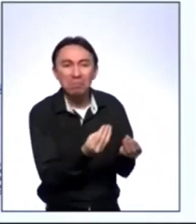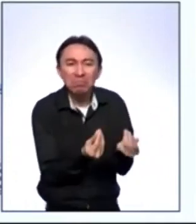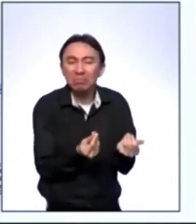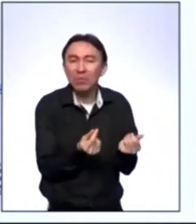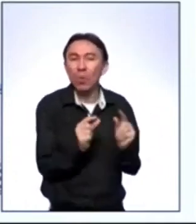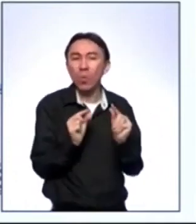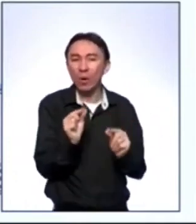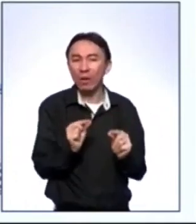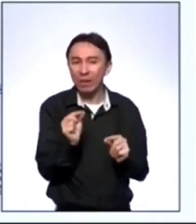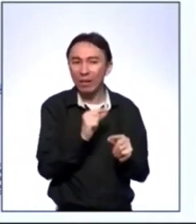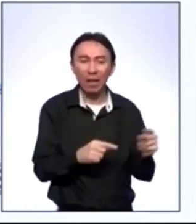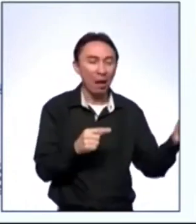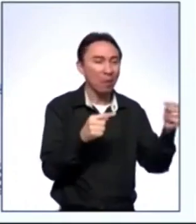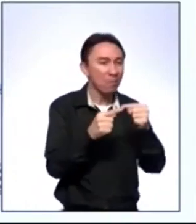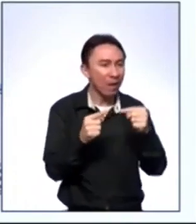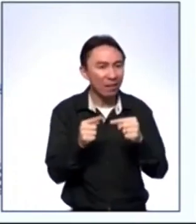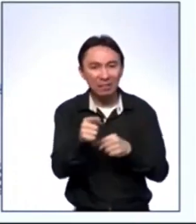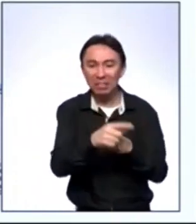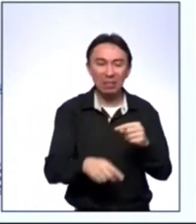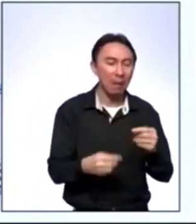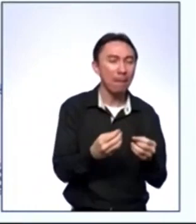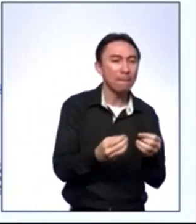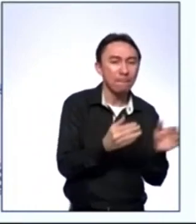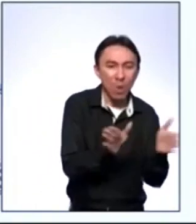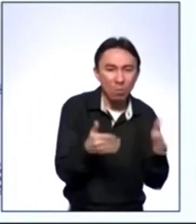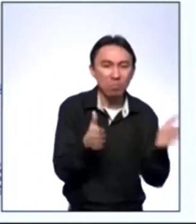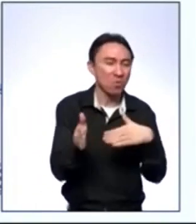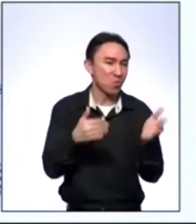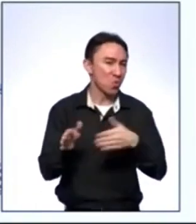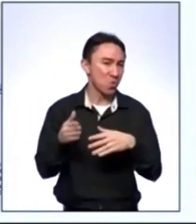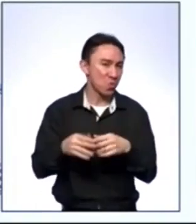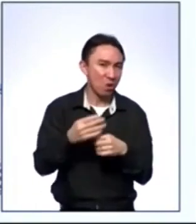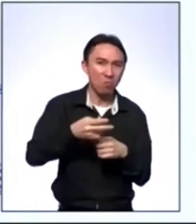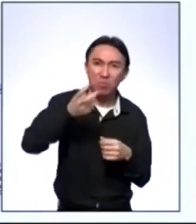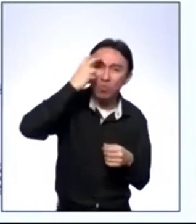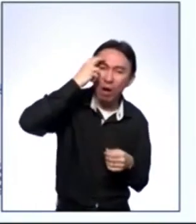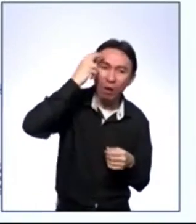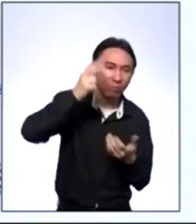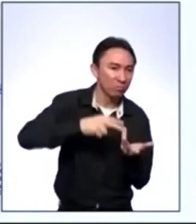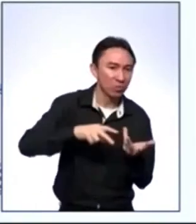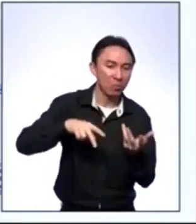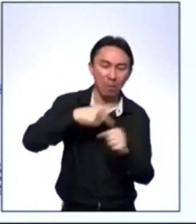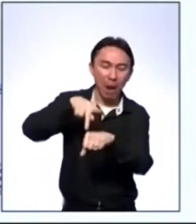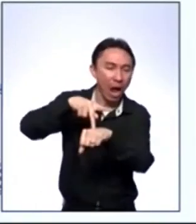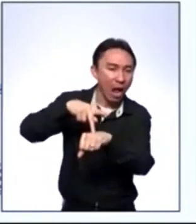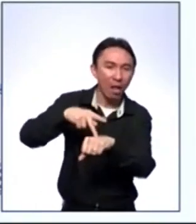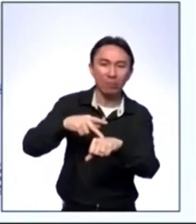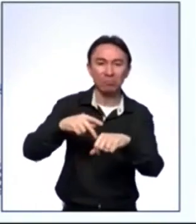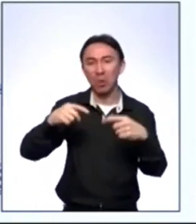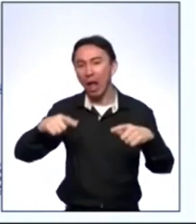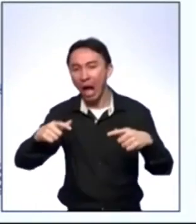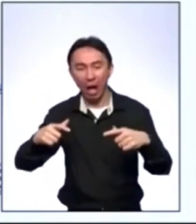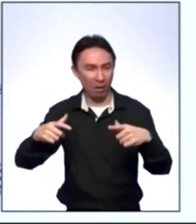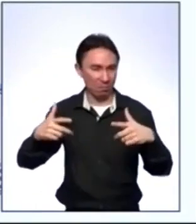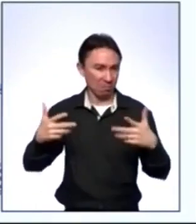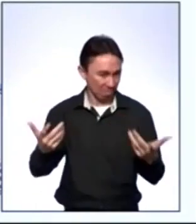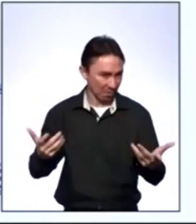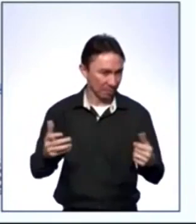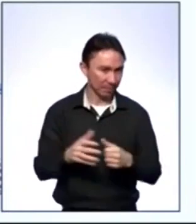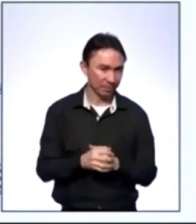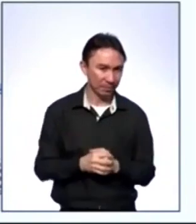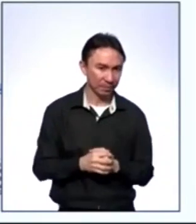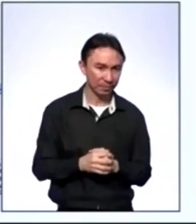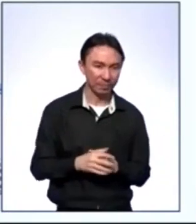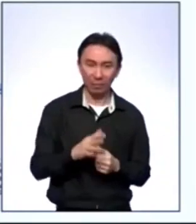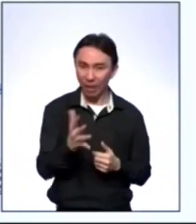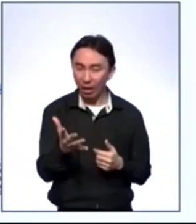o conjunto da produção cultural de uma nação, de um país, de um lugar, de uma localidade.